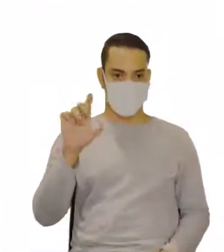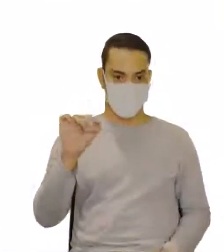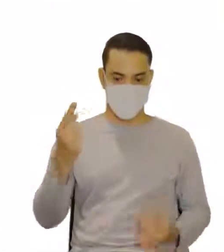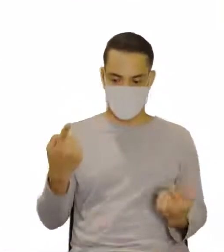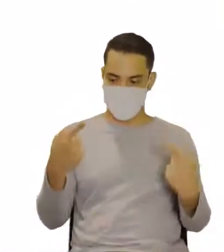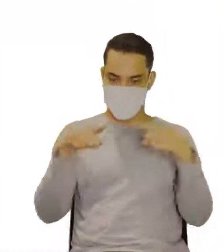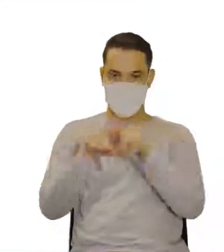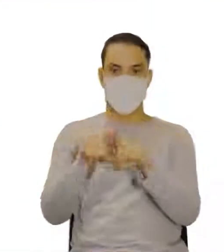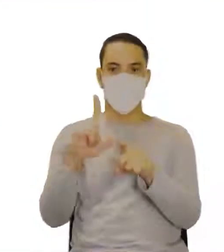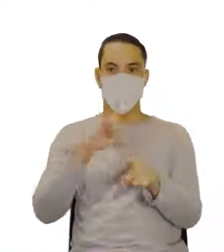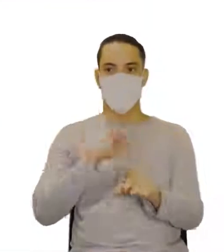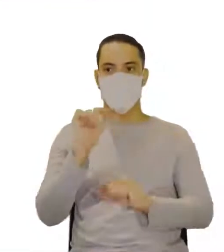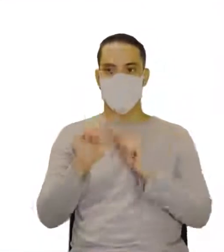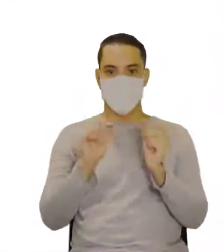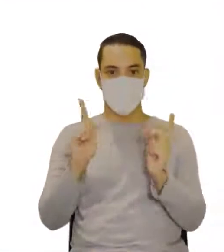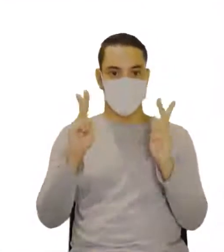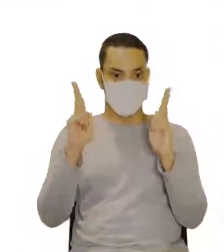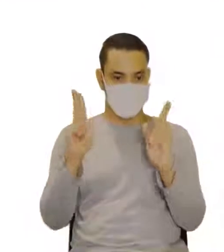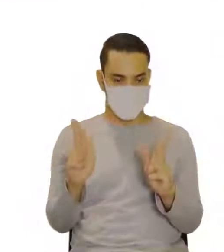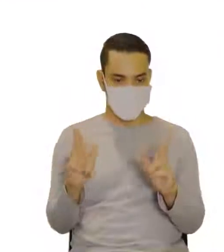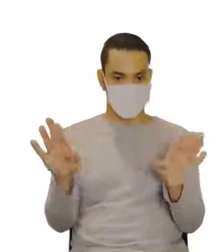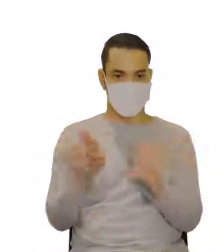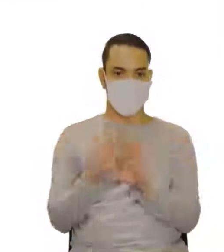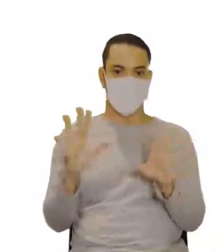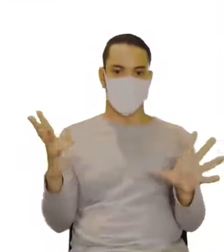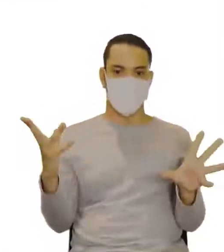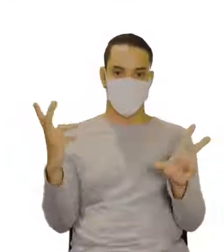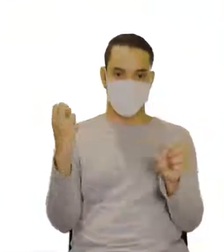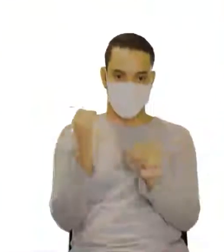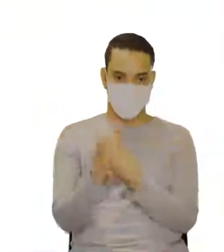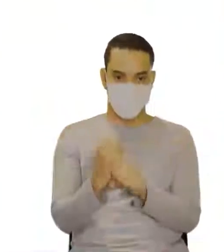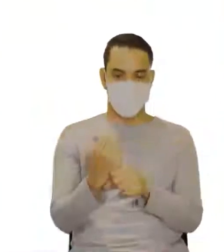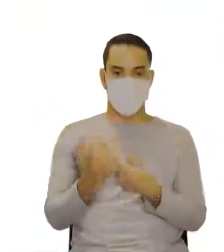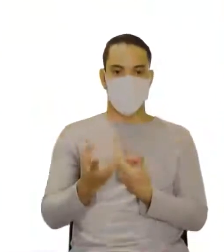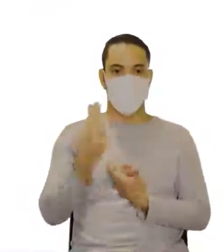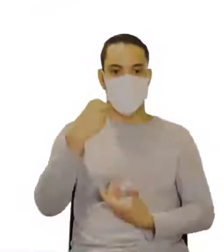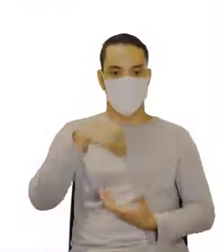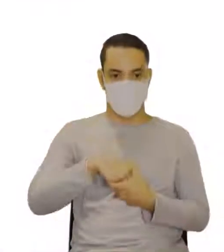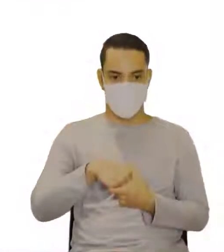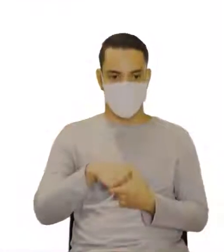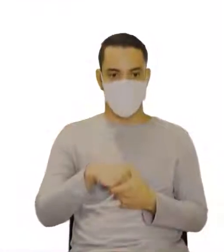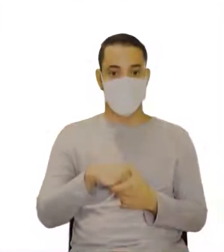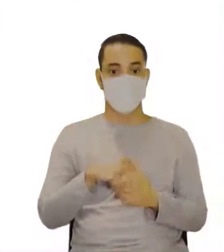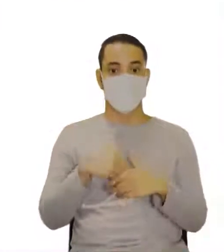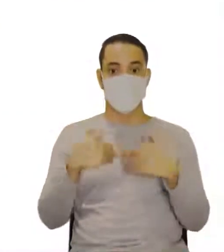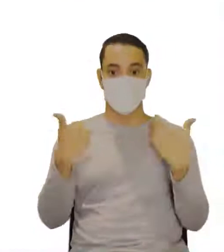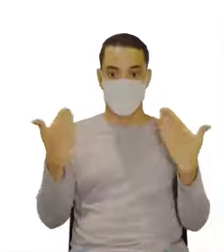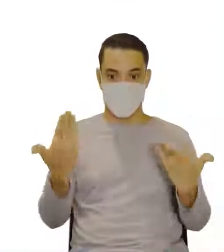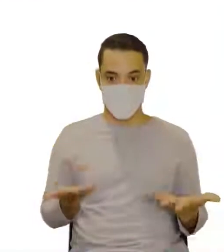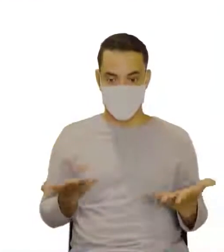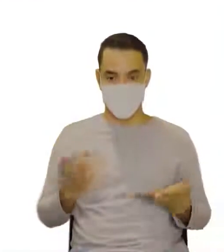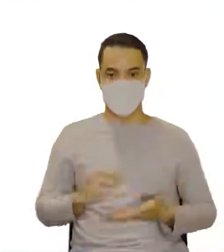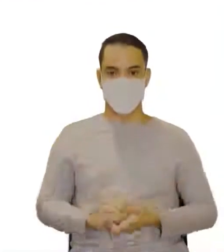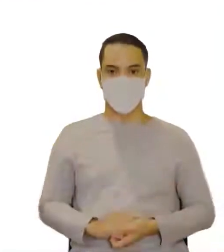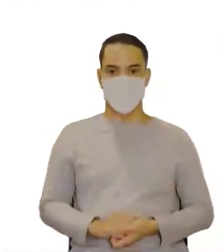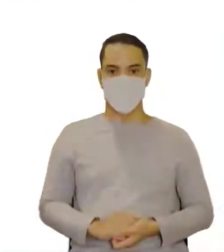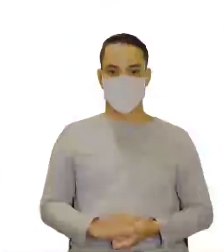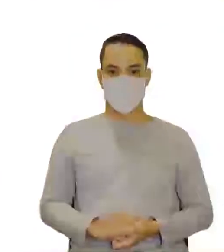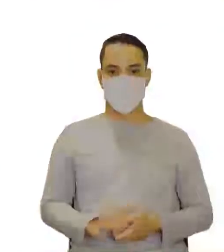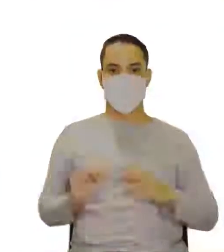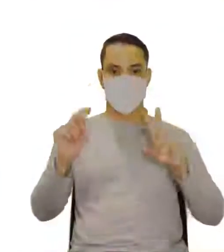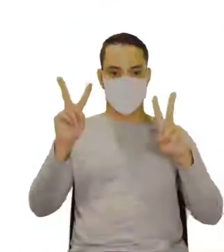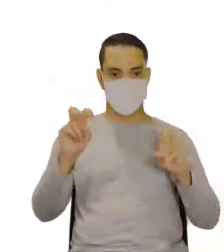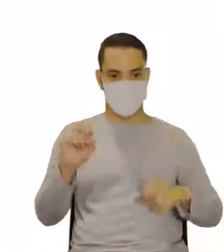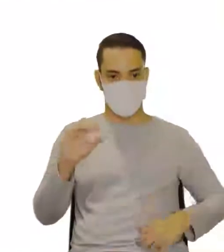corrente equivalente será igual à soma das correntes que passam pelos geradores. Então, galerinha, em